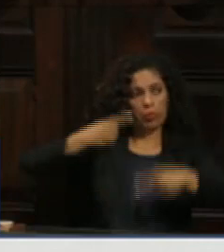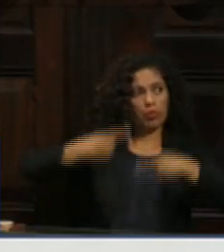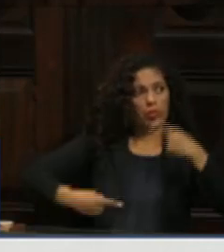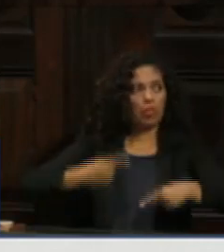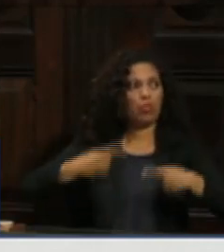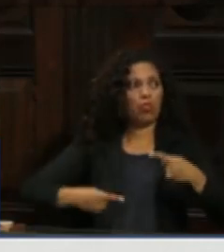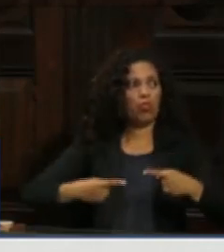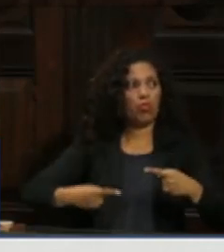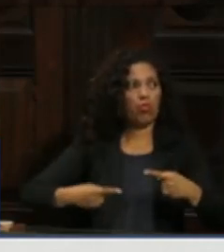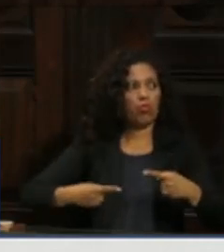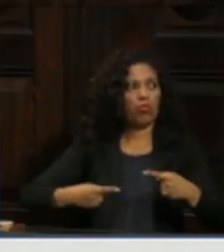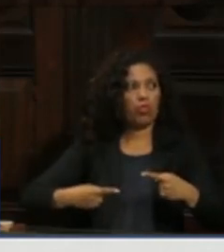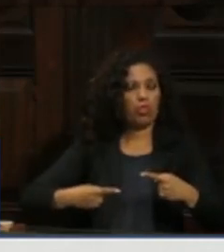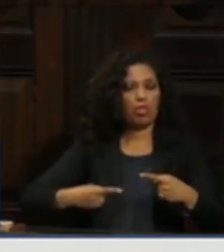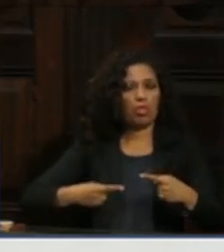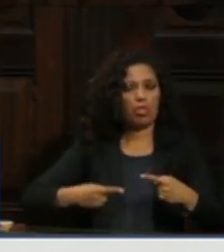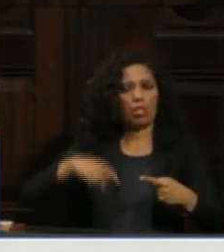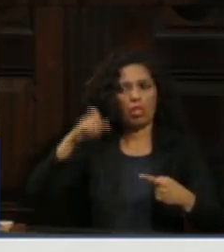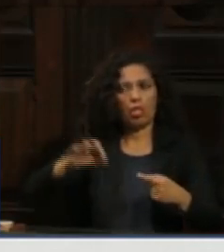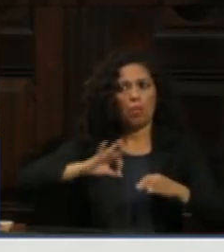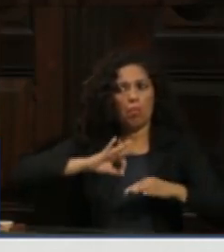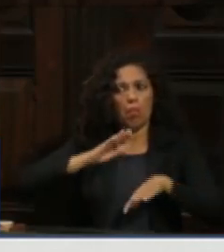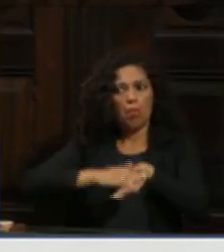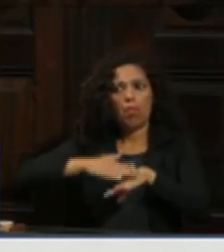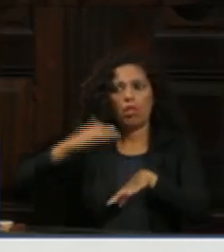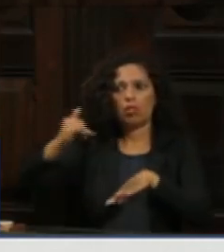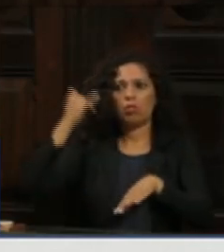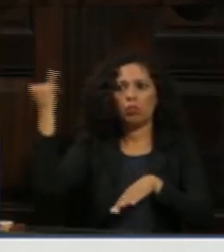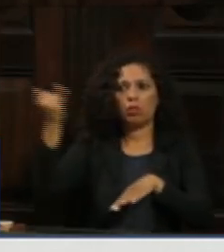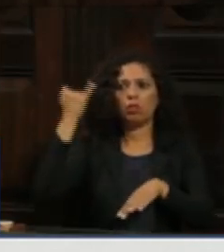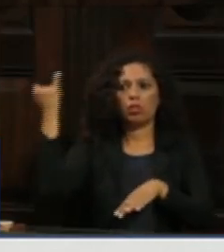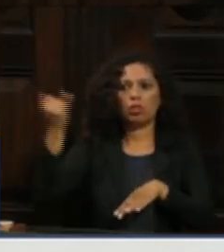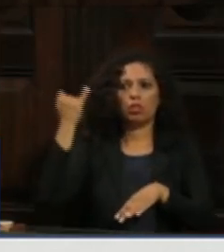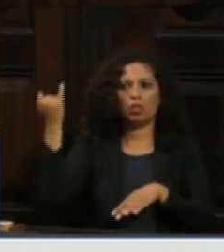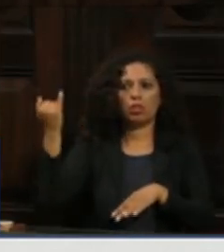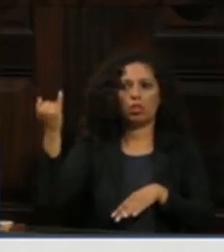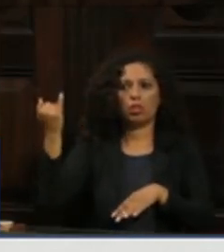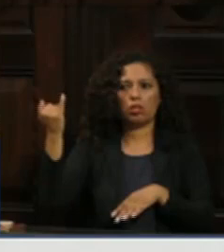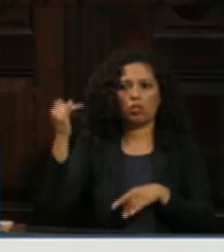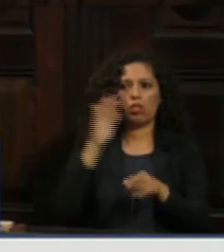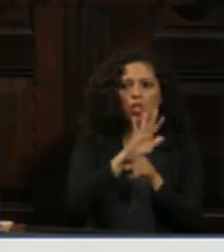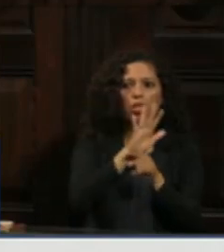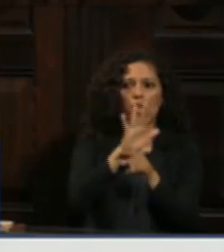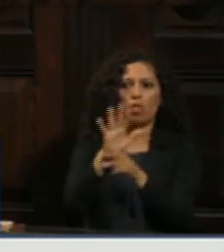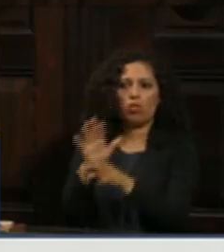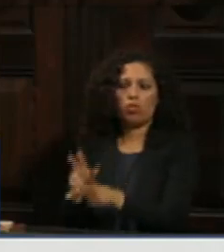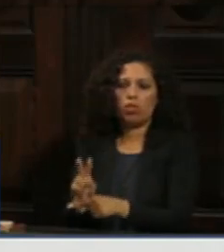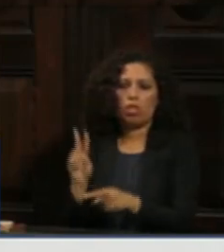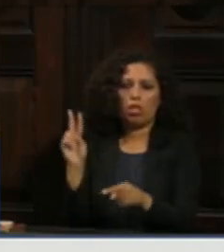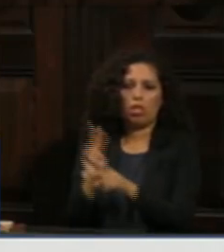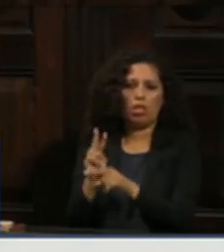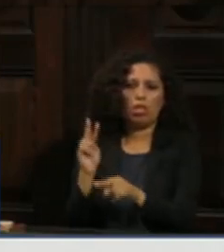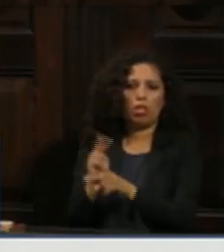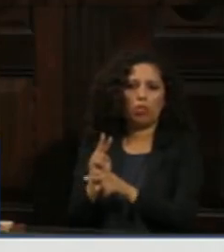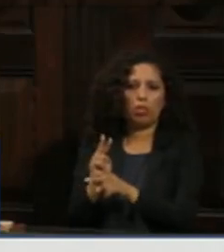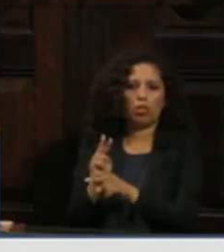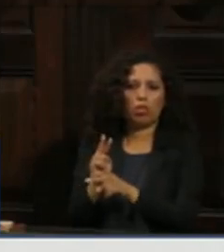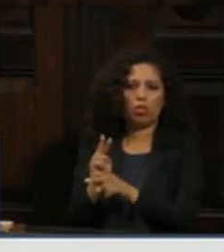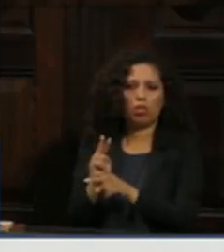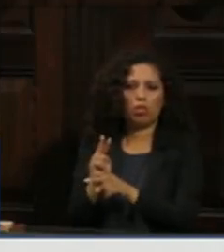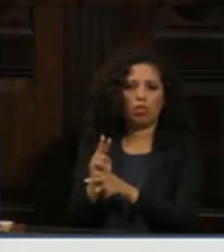pelos detalhes, pelos passos que vai dando ao longo da vida. É a caminhada, a vida é uma grande estrada que nós vamos